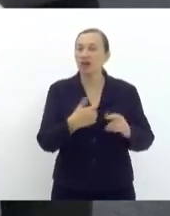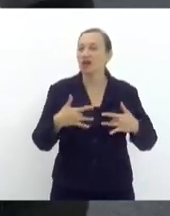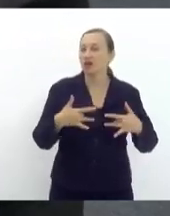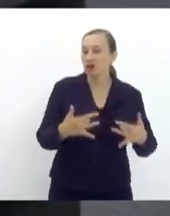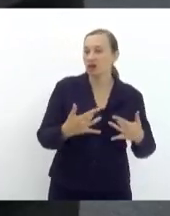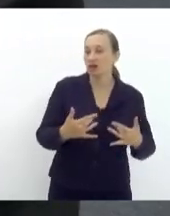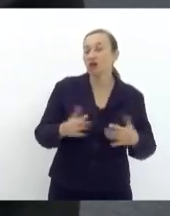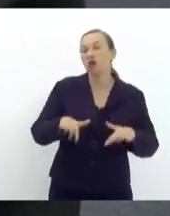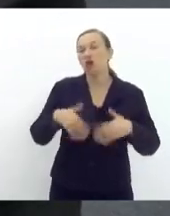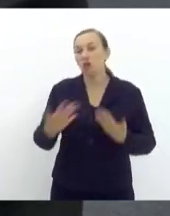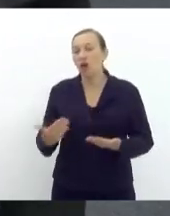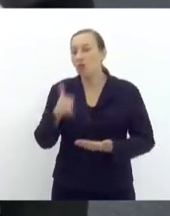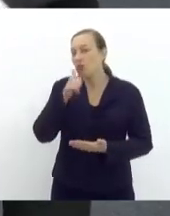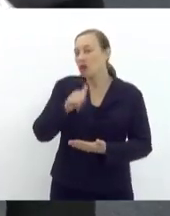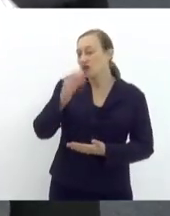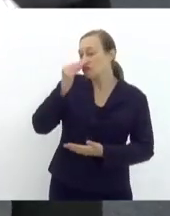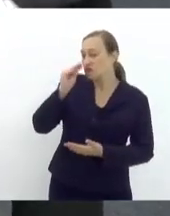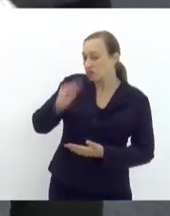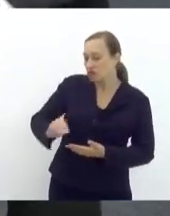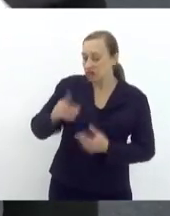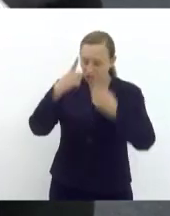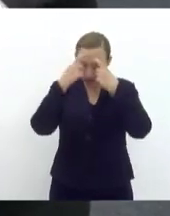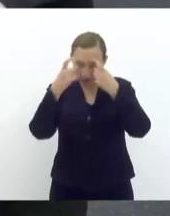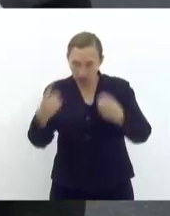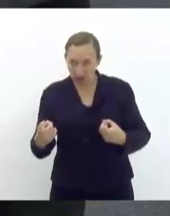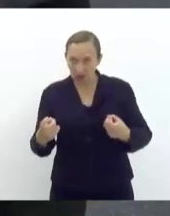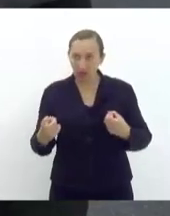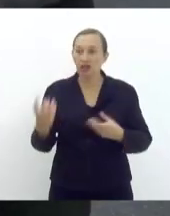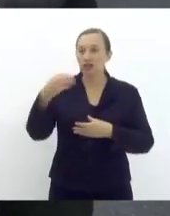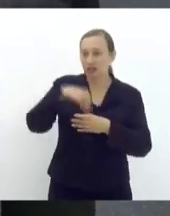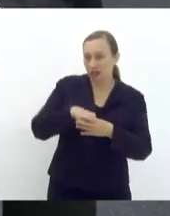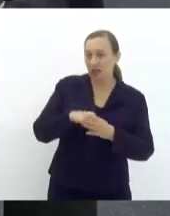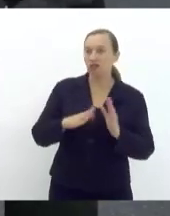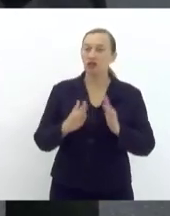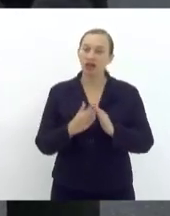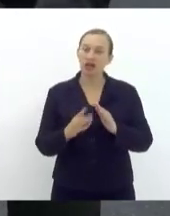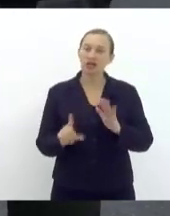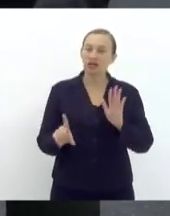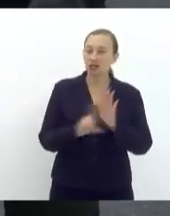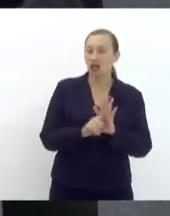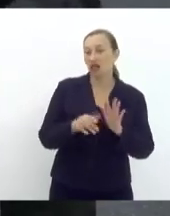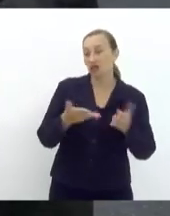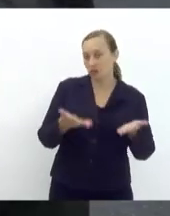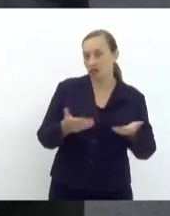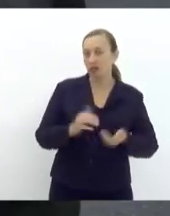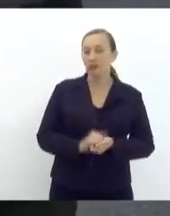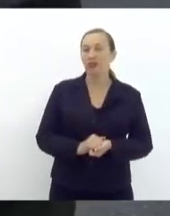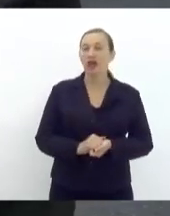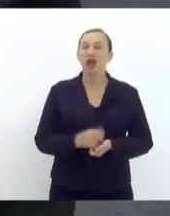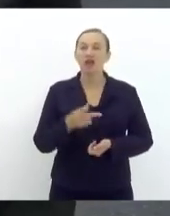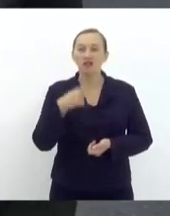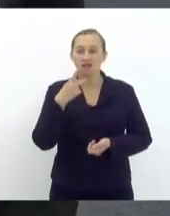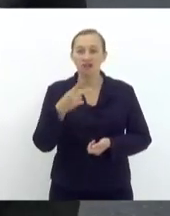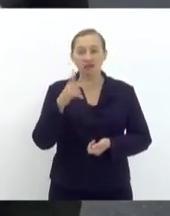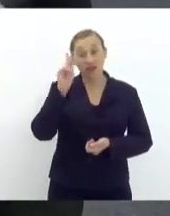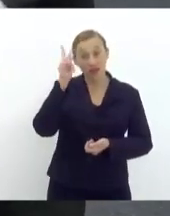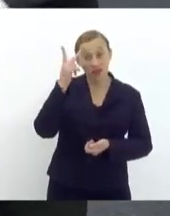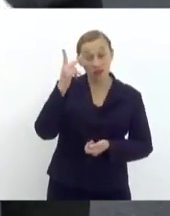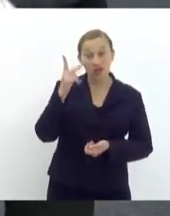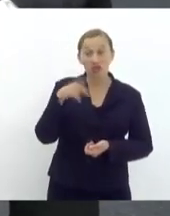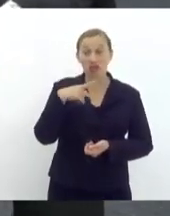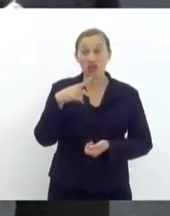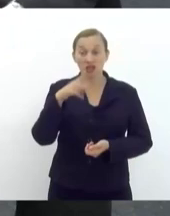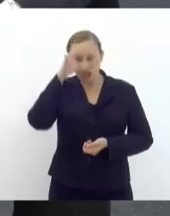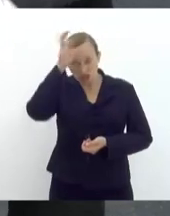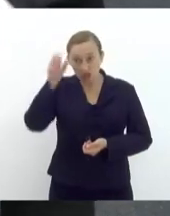que tem que ser humilhadas violentadas dentro de uma casa Legislativa como essa quanto essa história tia Ju porque é